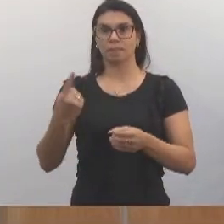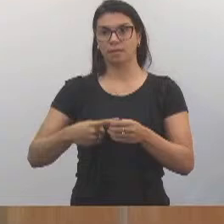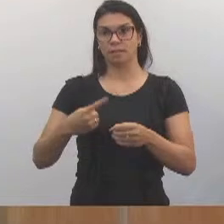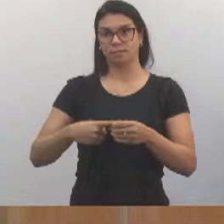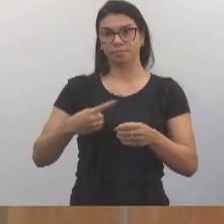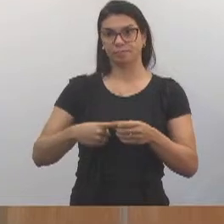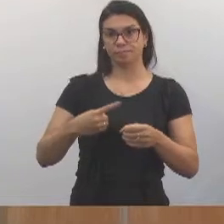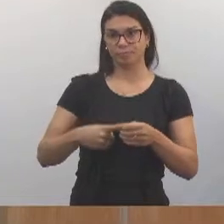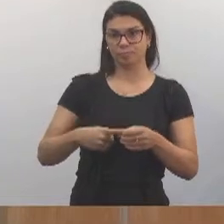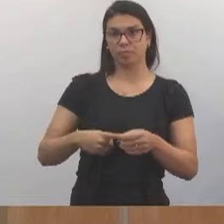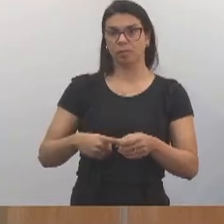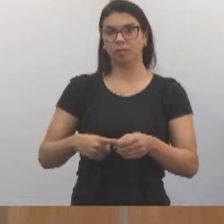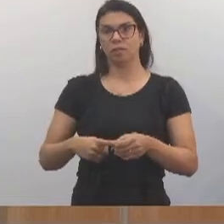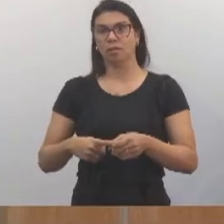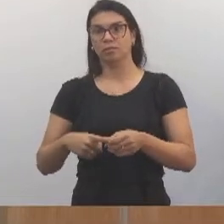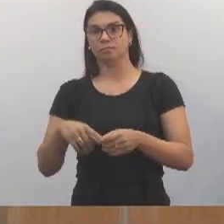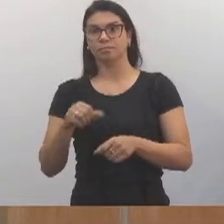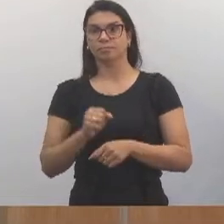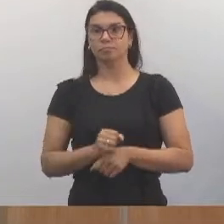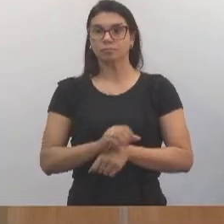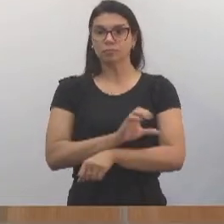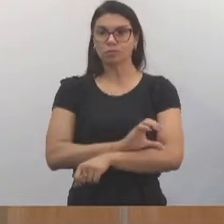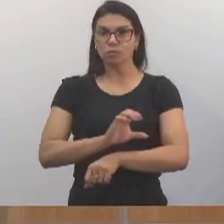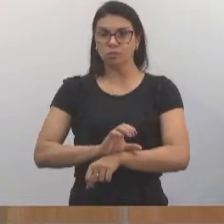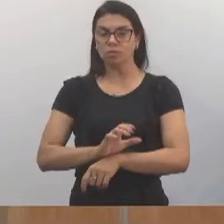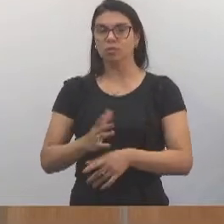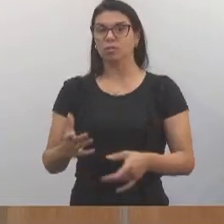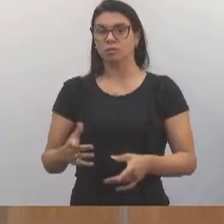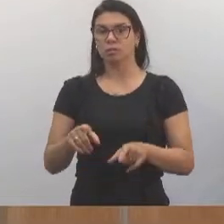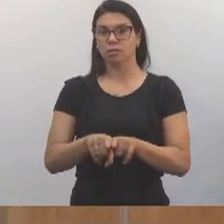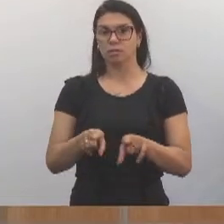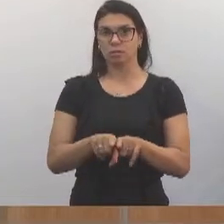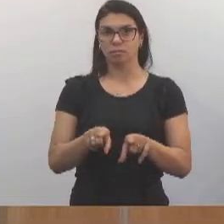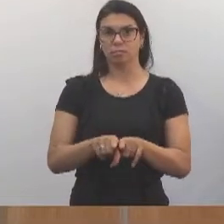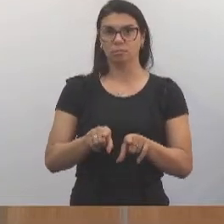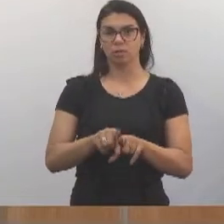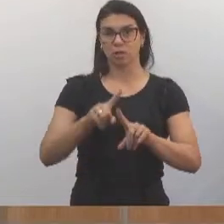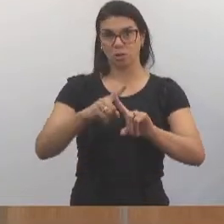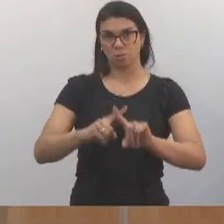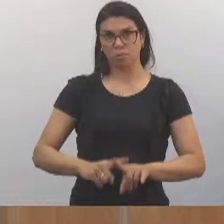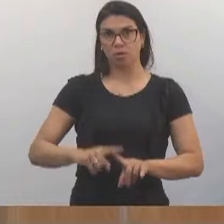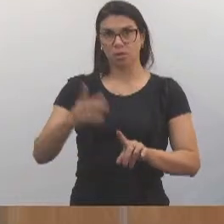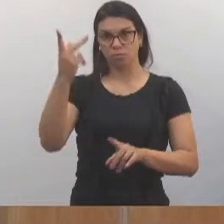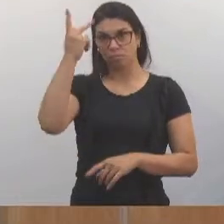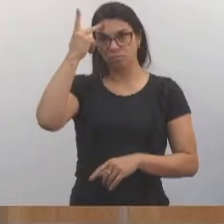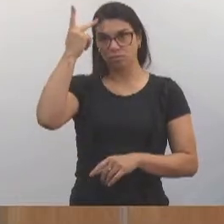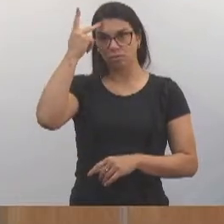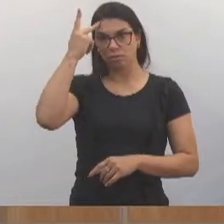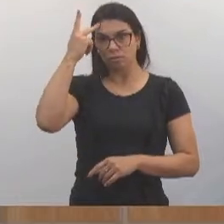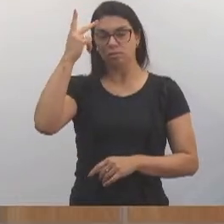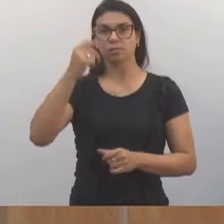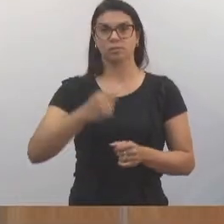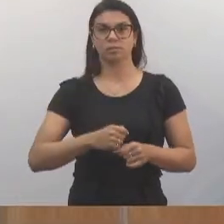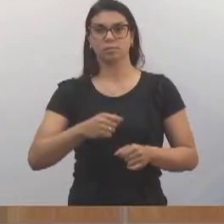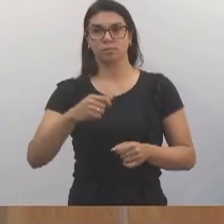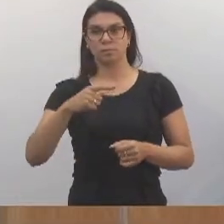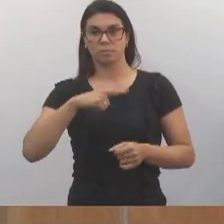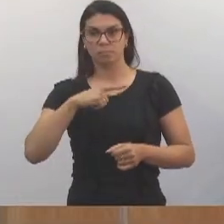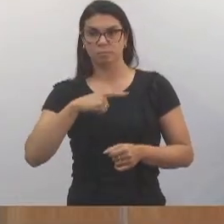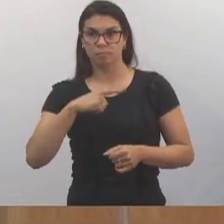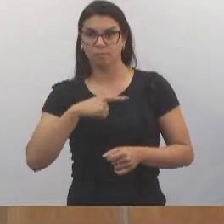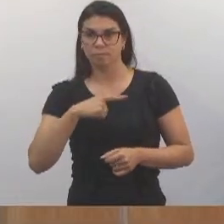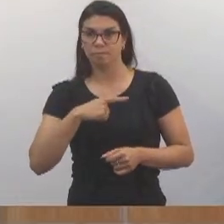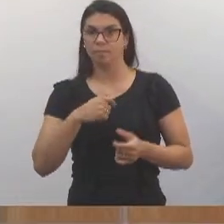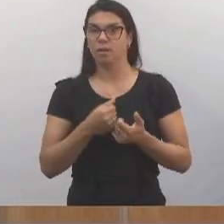o apoio. O apoio ao Paulista, Campeonato Paulista, está existindo com transporte,